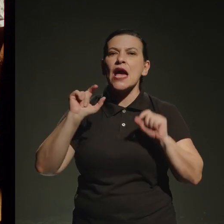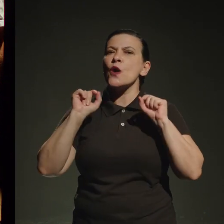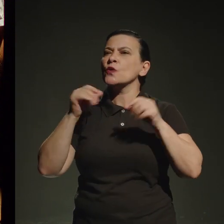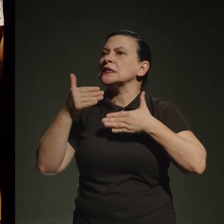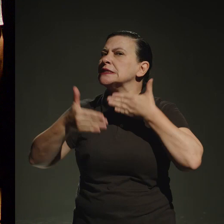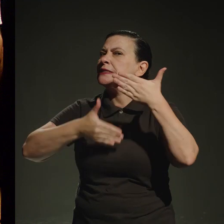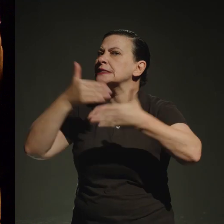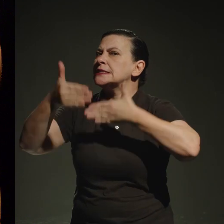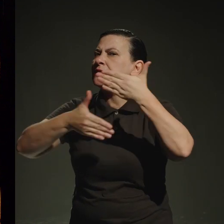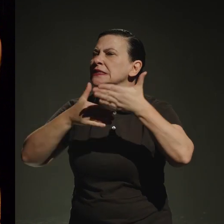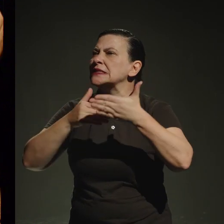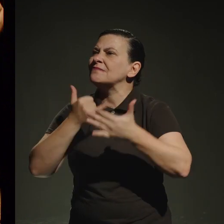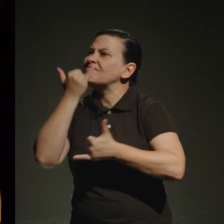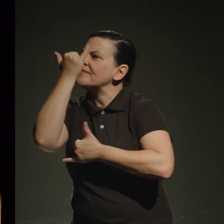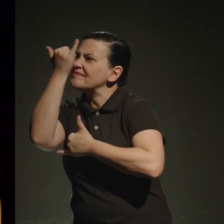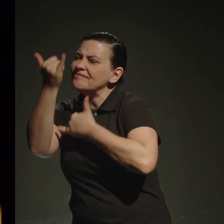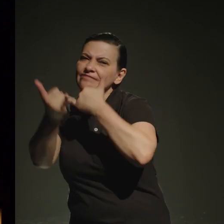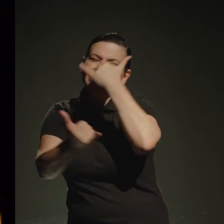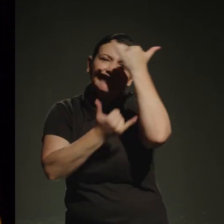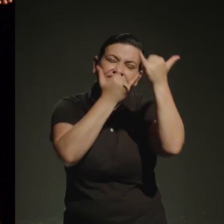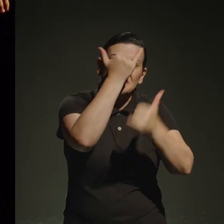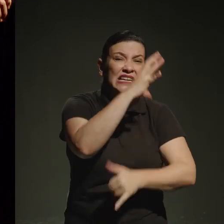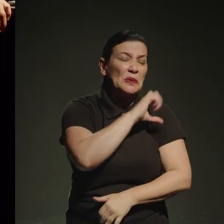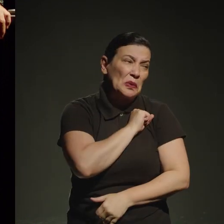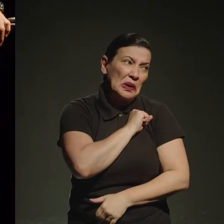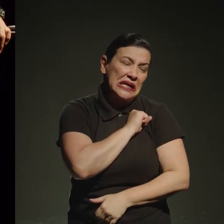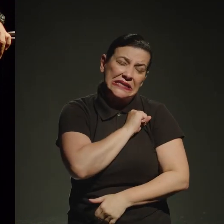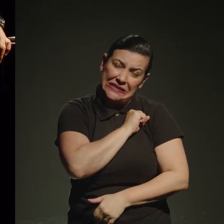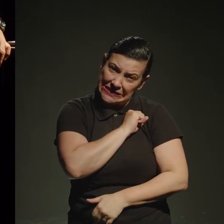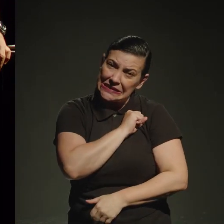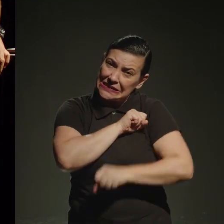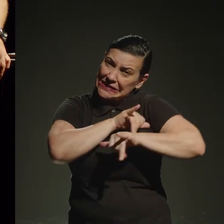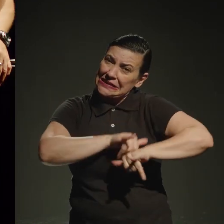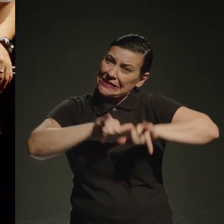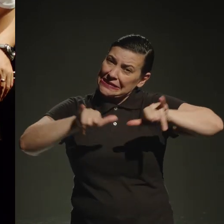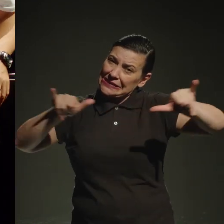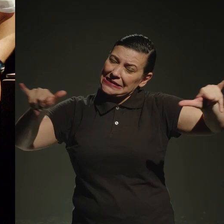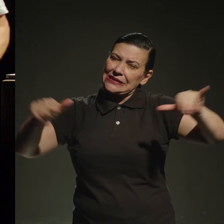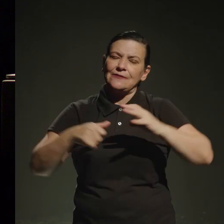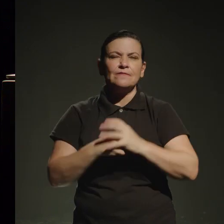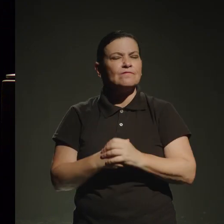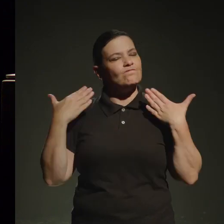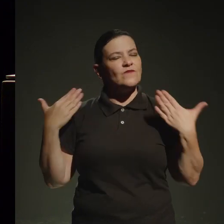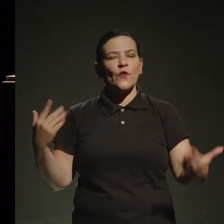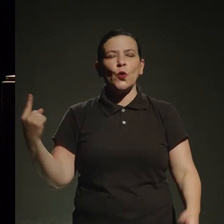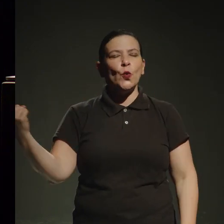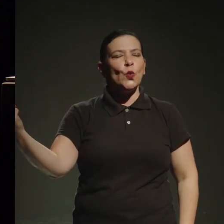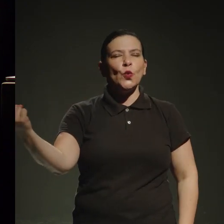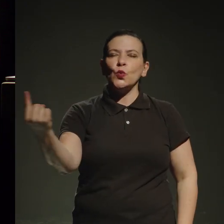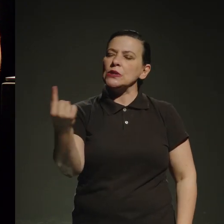em sépia. Nunca me atrevi a dizer nada, Carolina. Era sempre